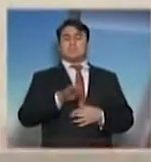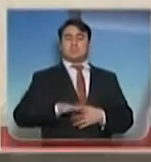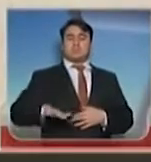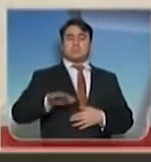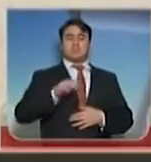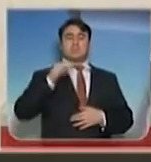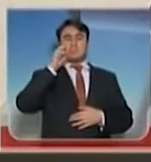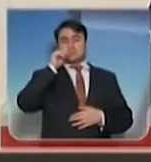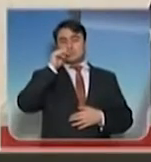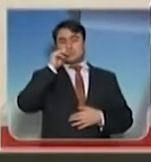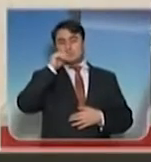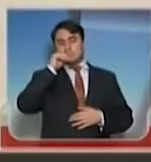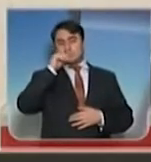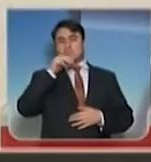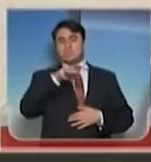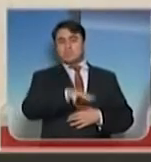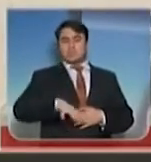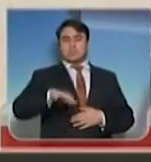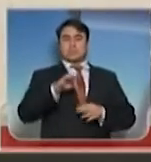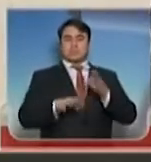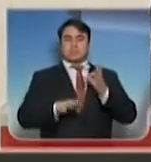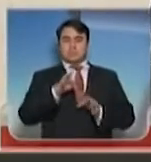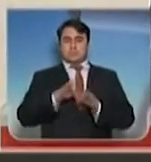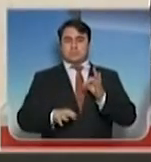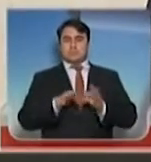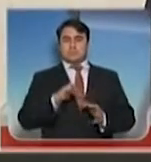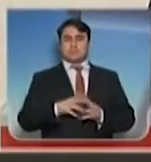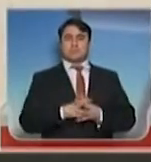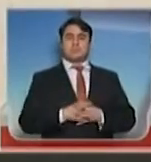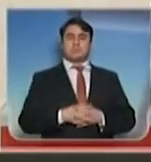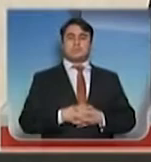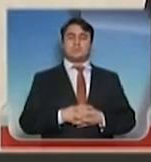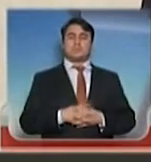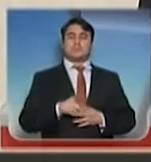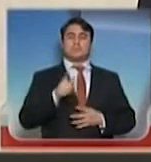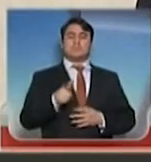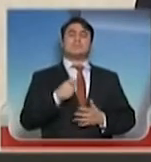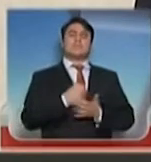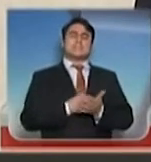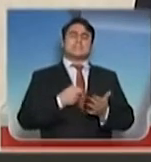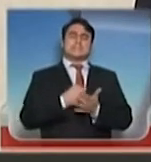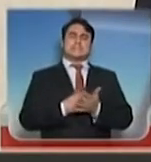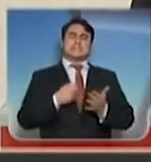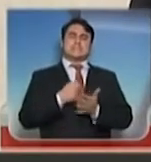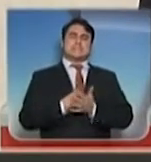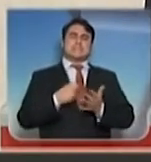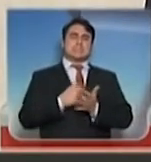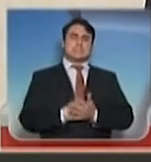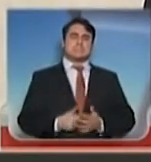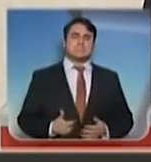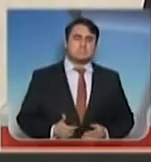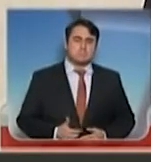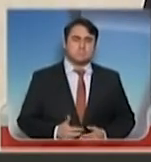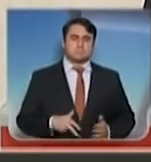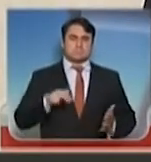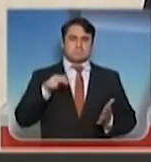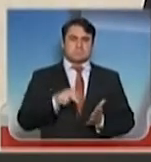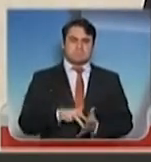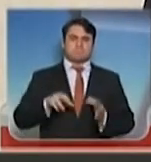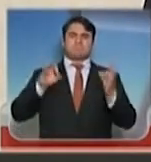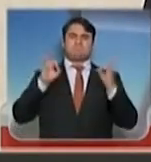dos funcionários do Poder Judiciário se você já foi incansável um determinado